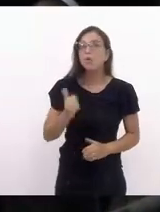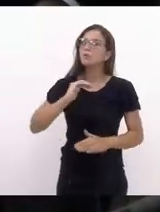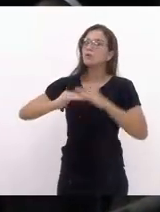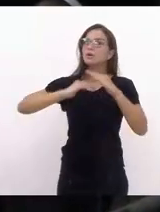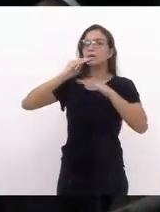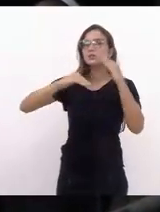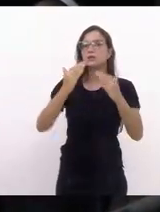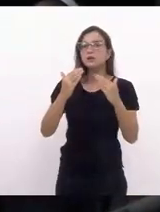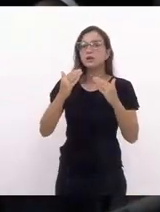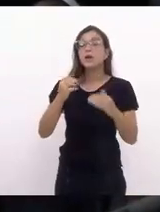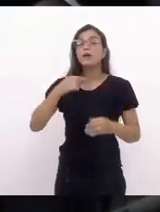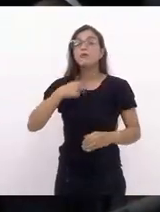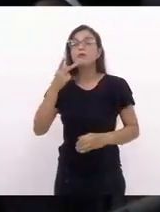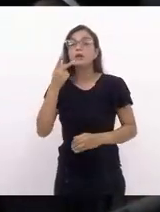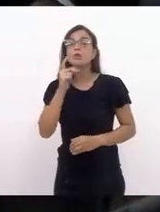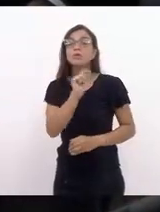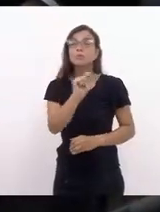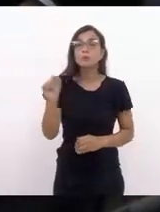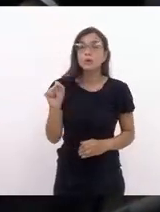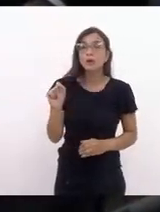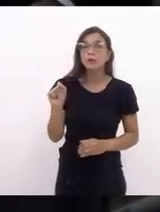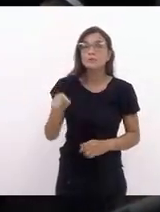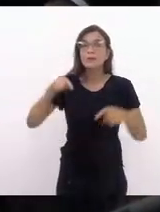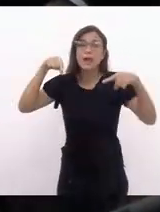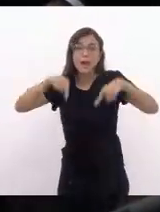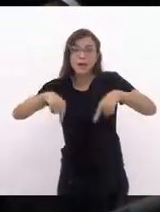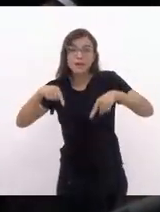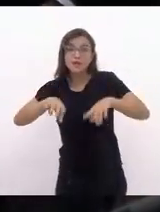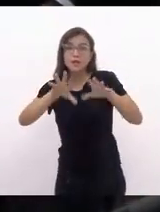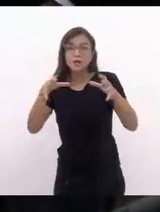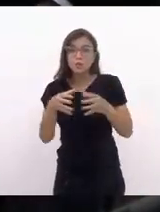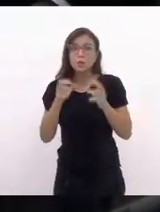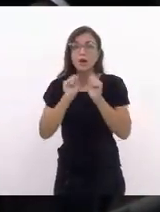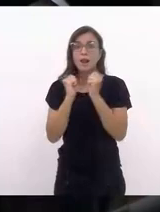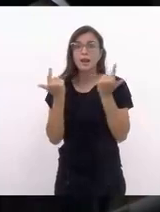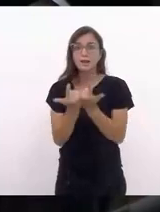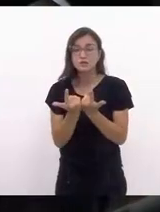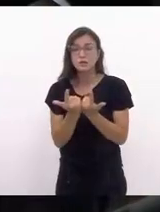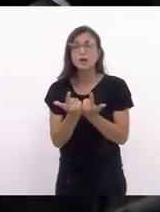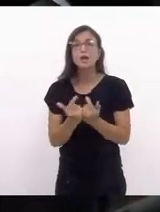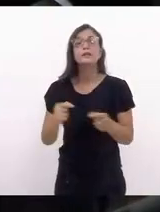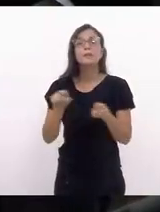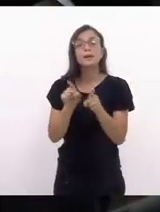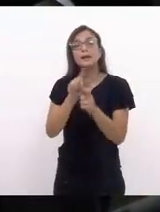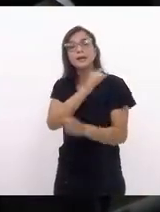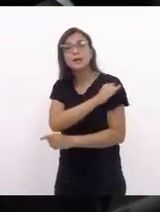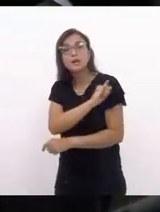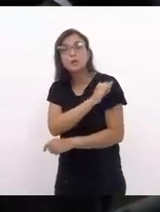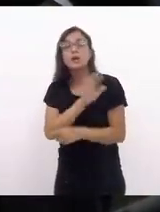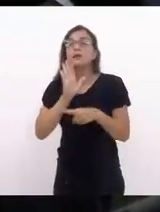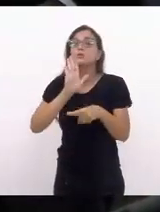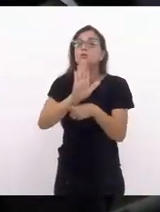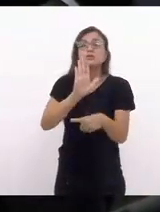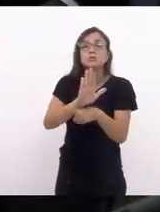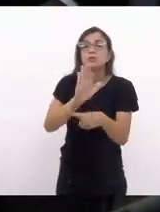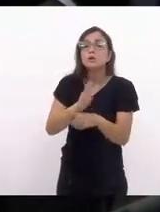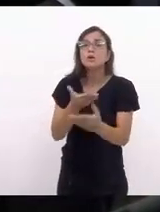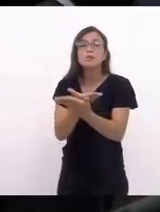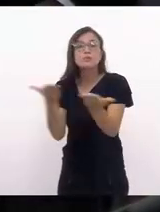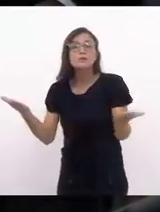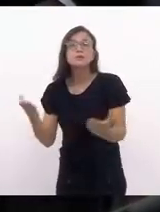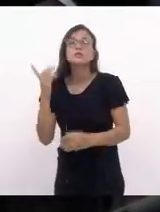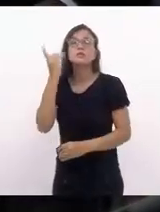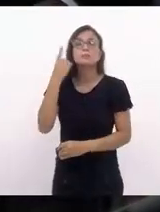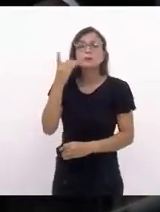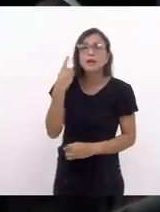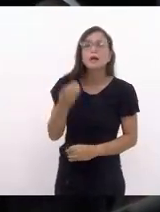que o Parlamento Fluminense deu essa possibilidade a todos vocês todos os deputados sejam militantes